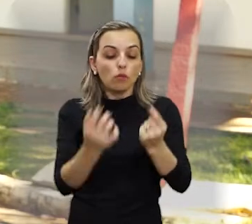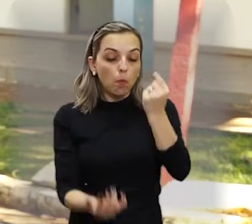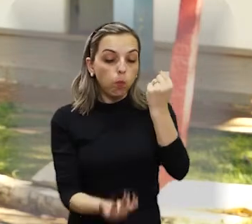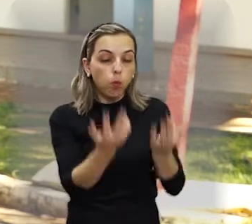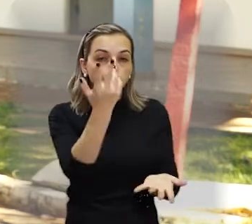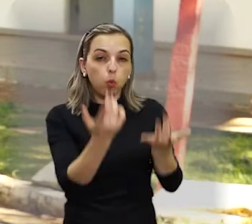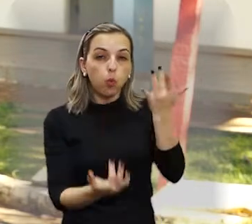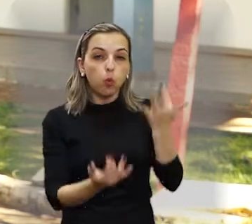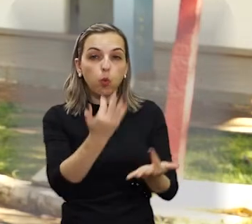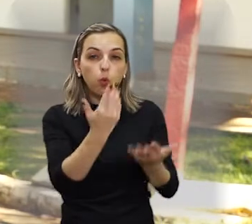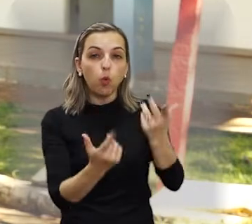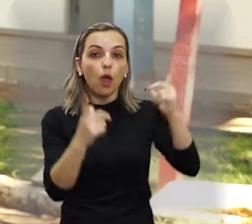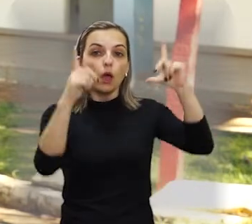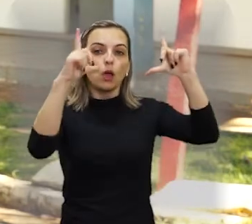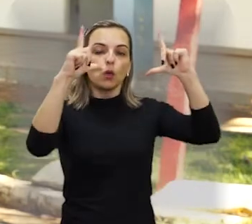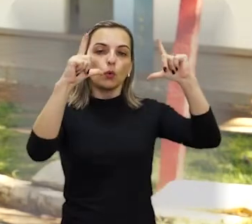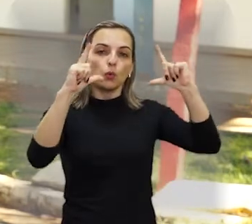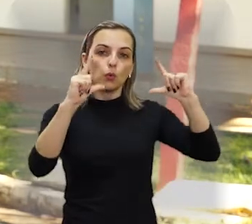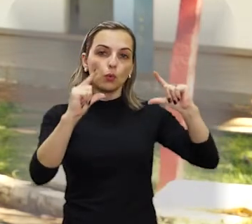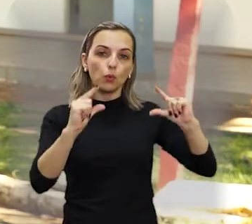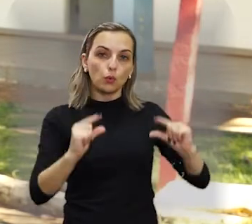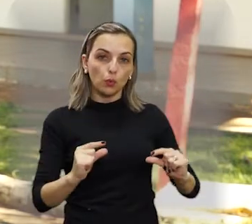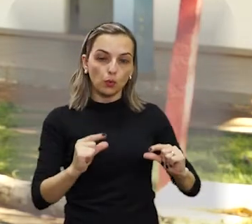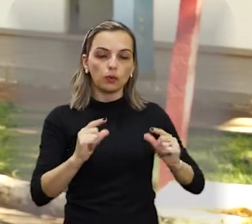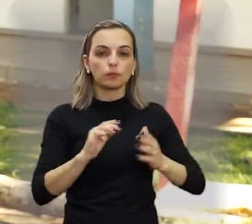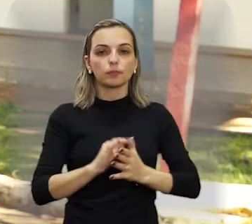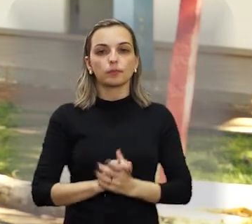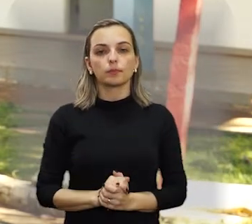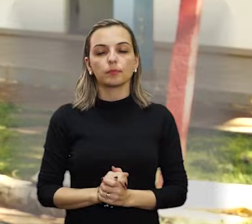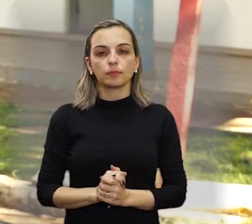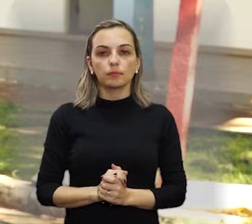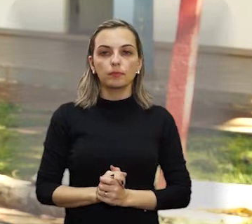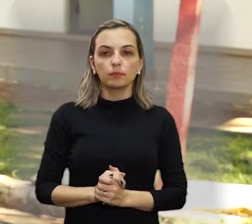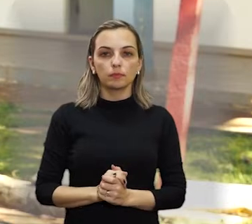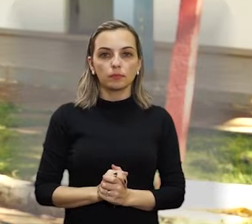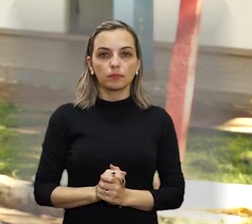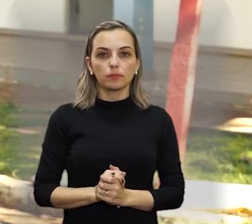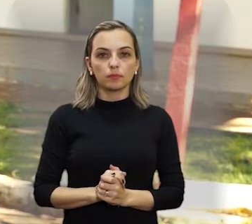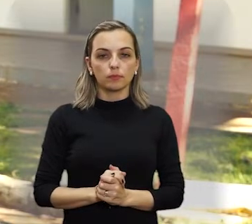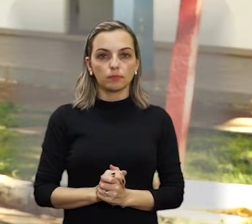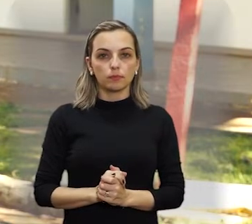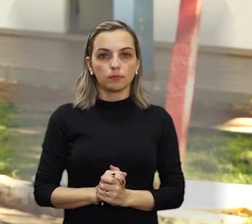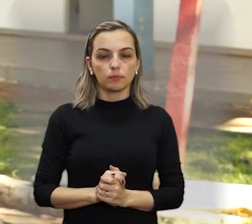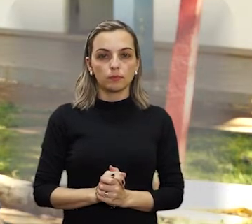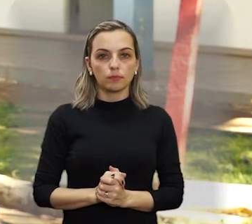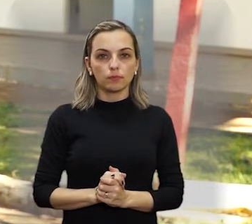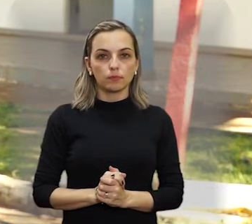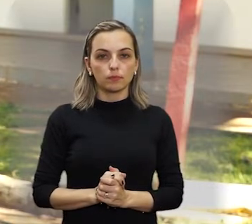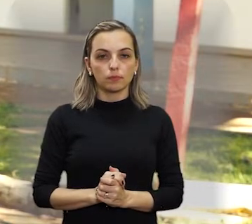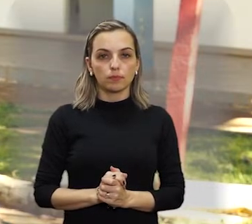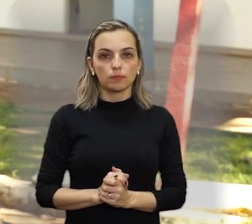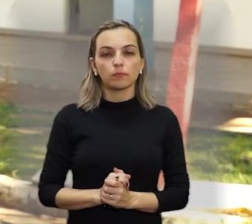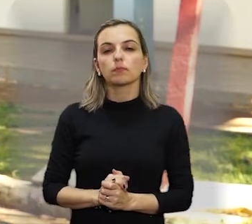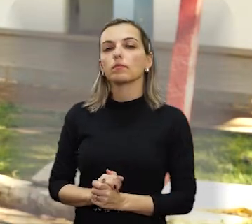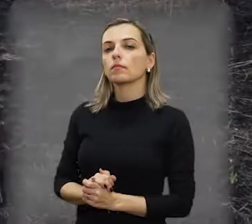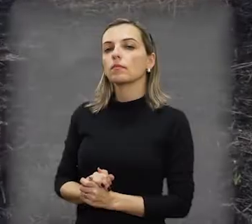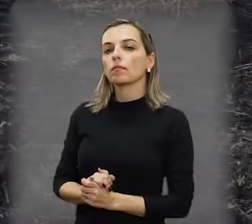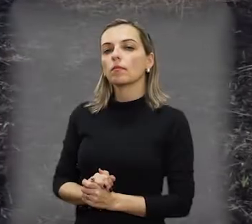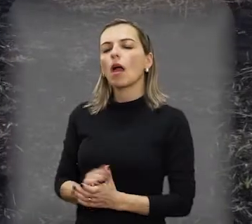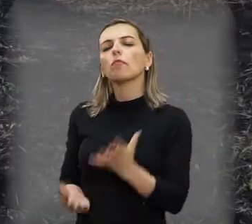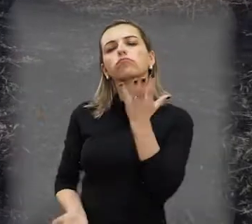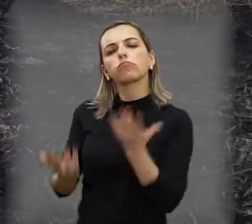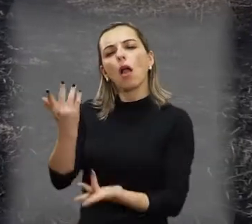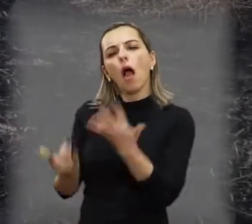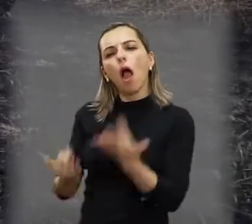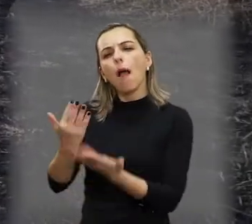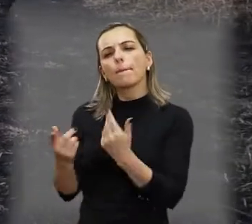diversos temas dentro dessa articulação para que a gente possa, no final, é lógico, alcançar nosso objetivo, que é a diminuição das queimadas.